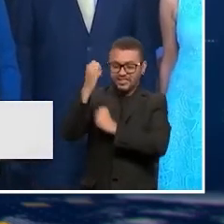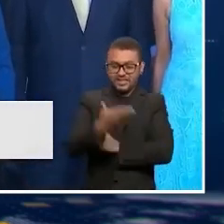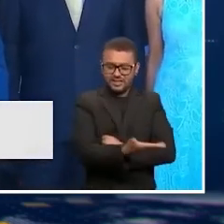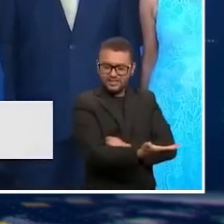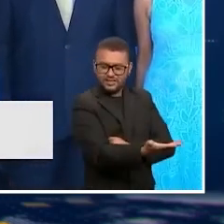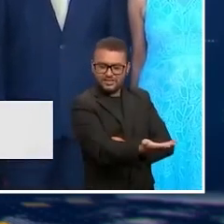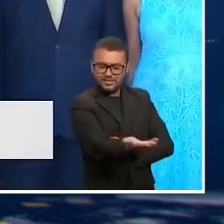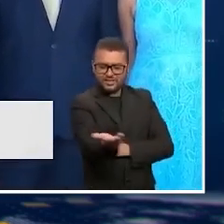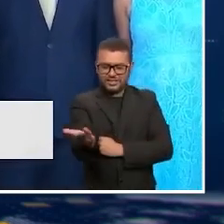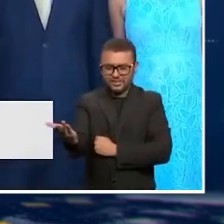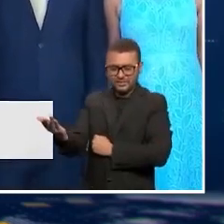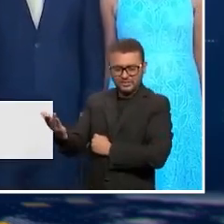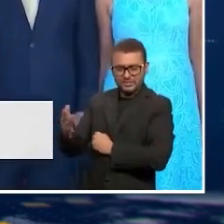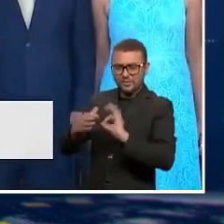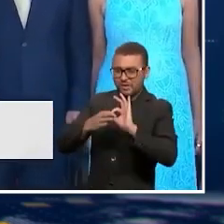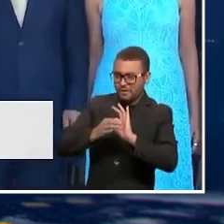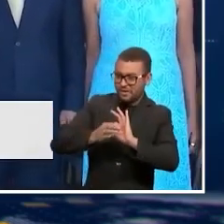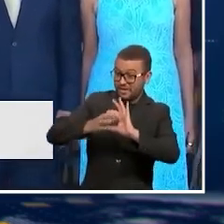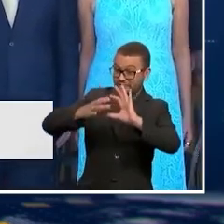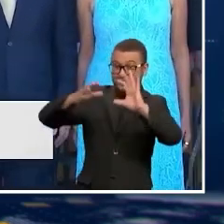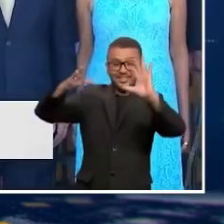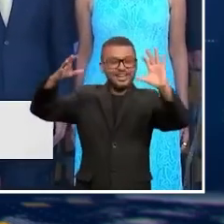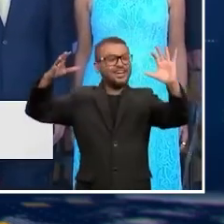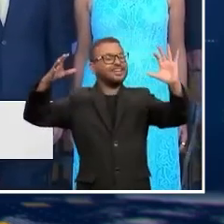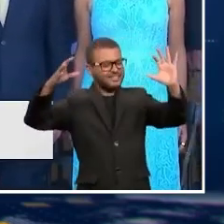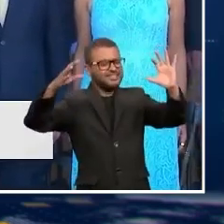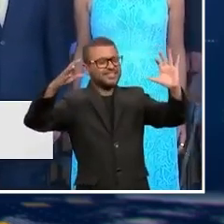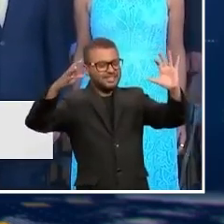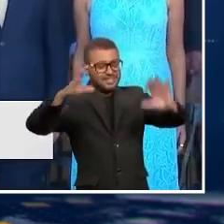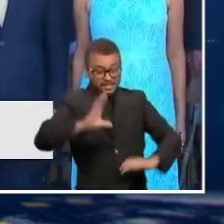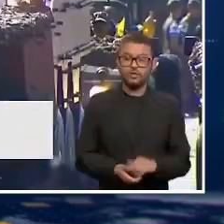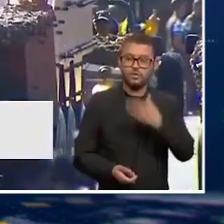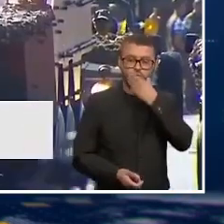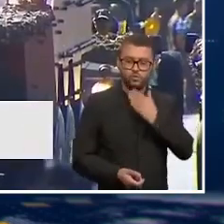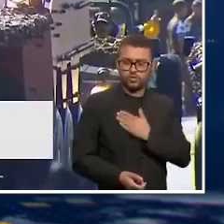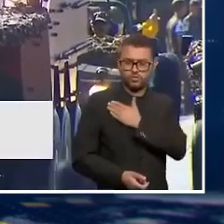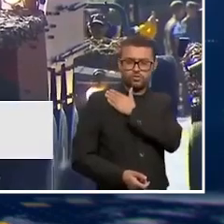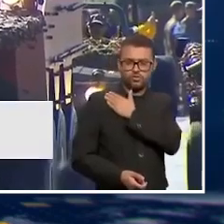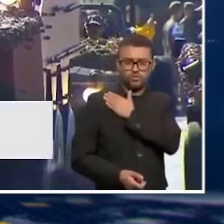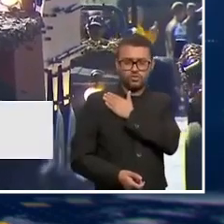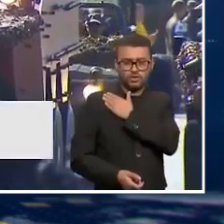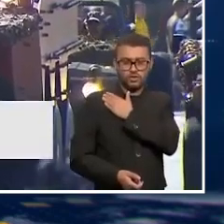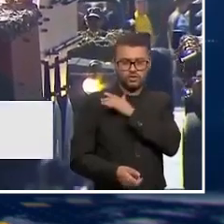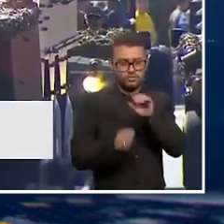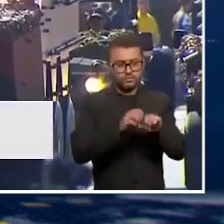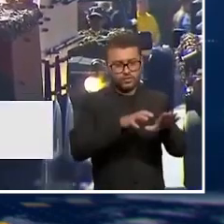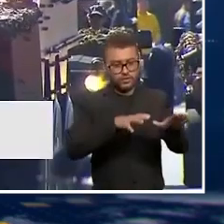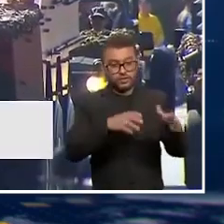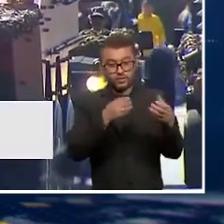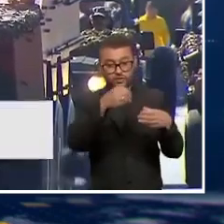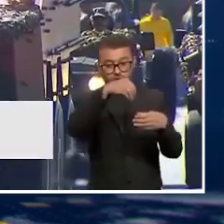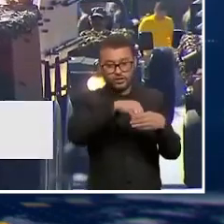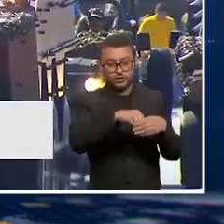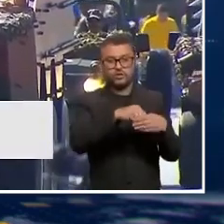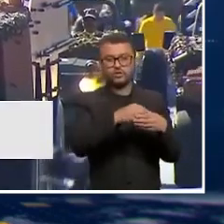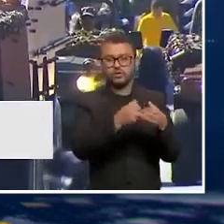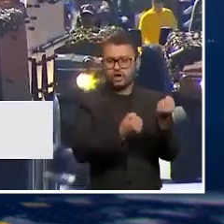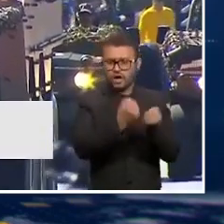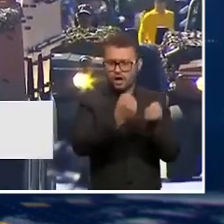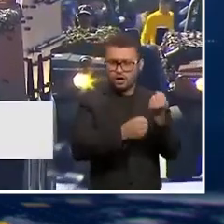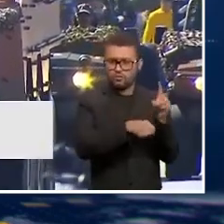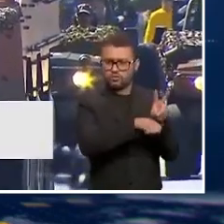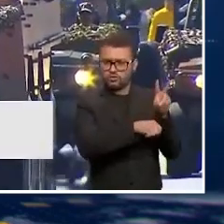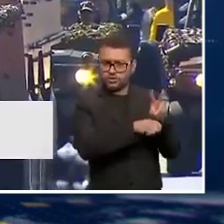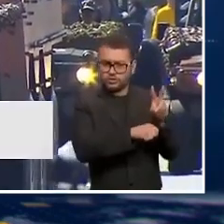de tristeza. E a Janja foi a grande gafe, né, do dia. É como se a Michelle subisse